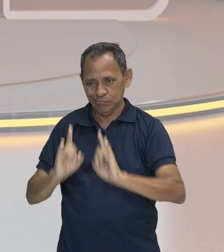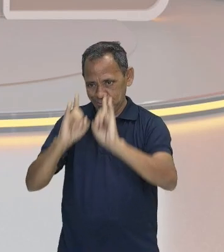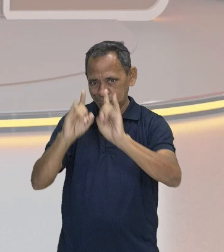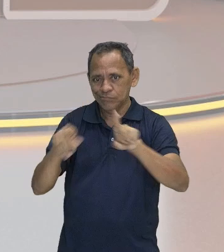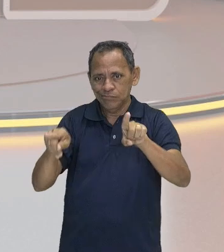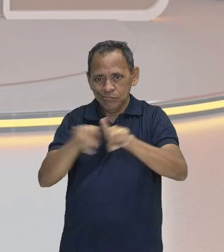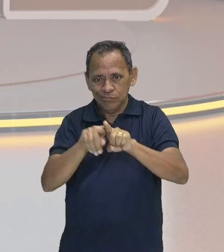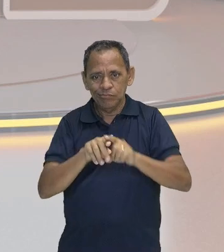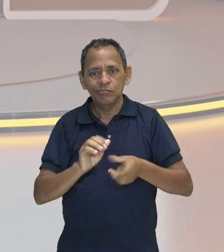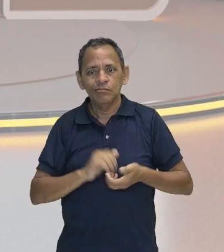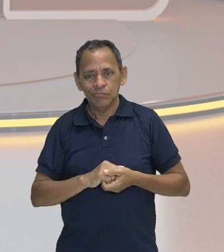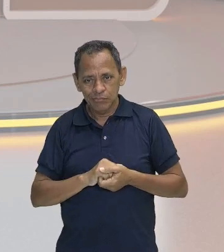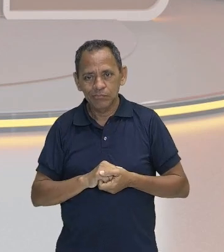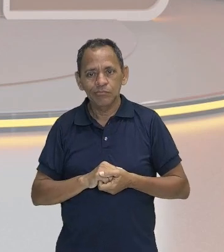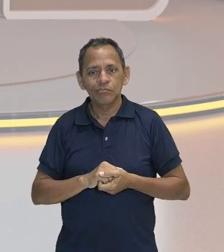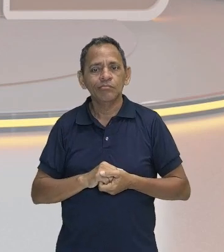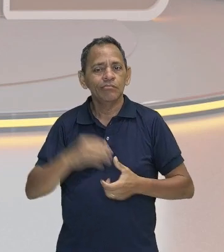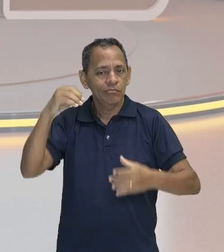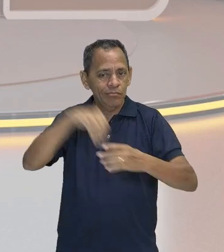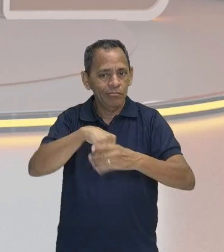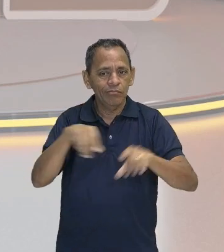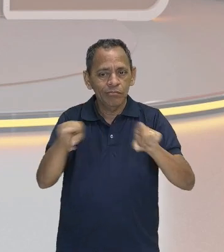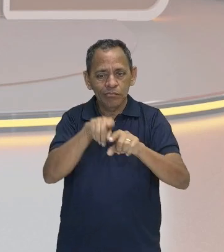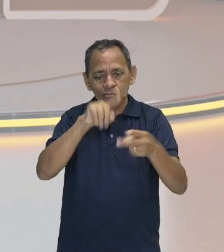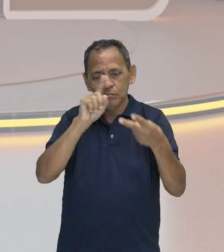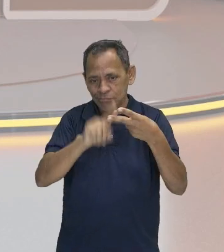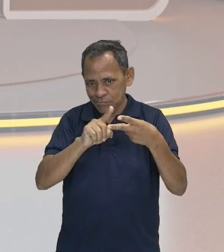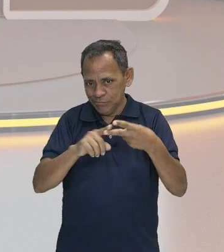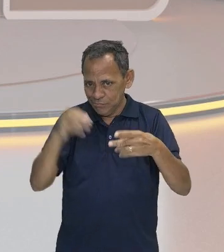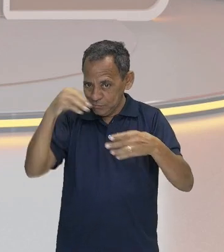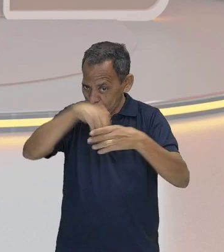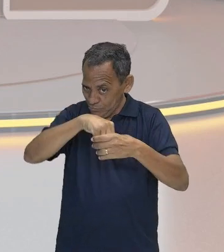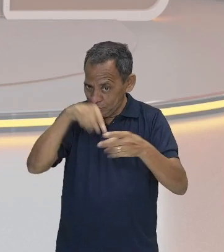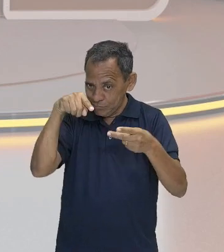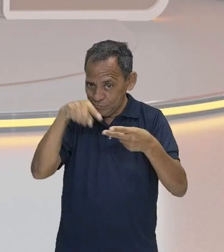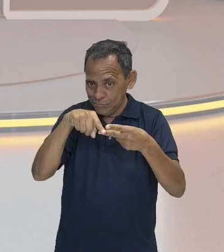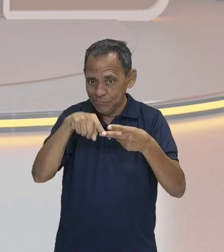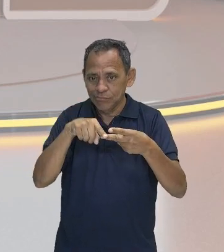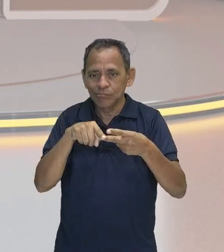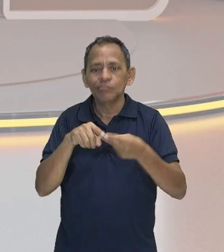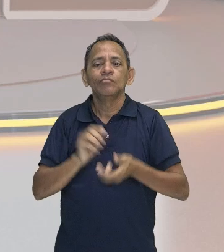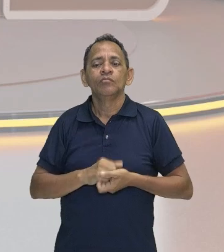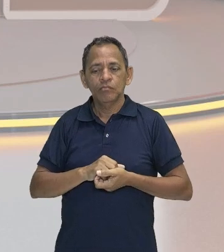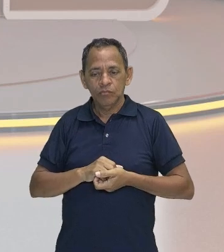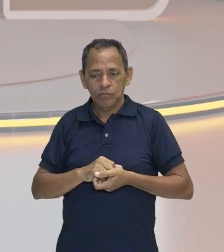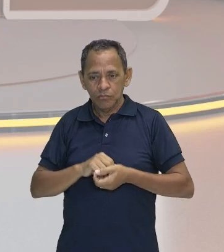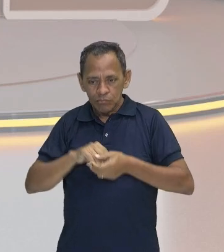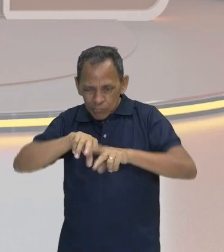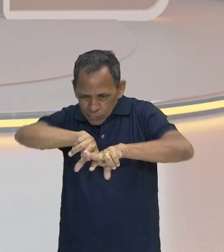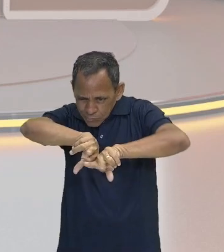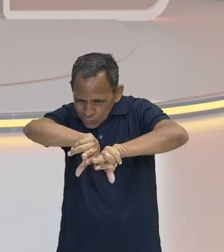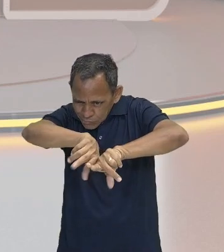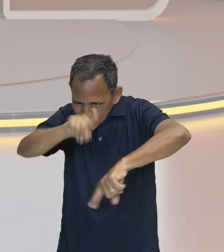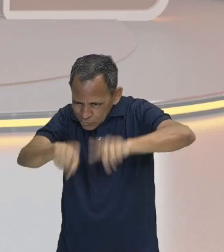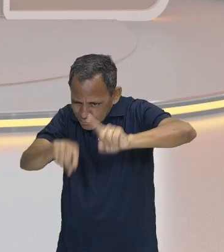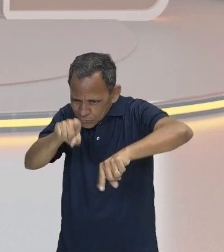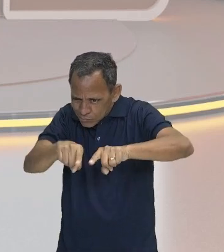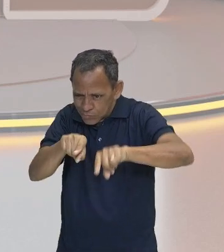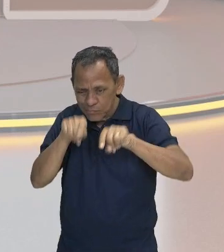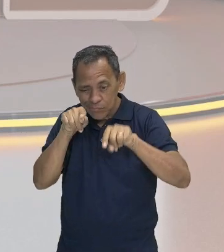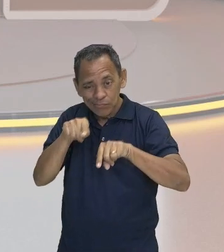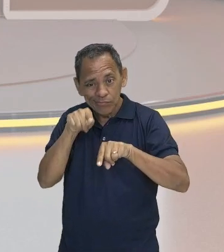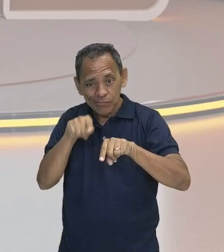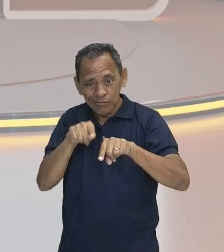que fazem parte do setor secundário. Então, ele vai pegar a matéria-prima lá do setor primário e